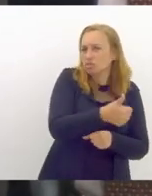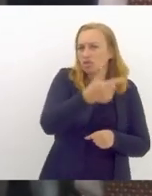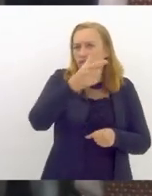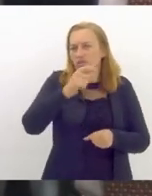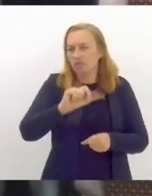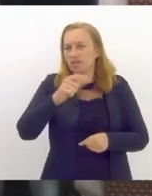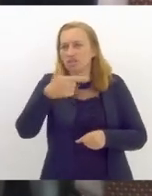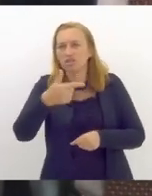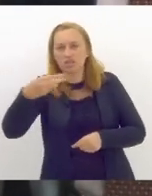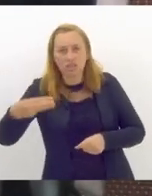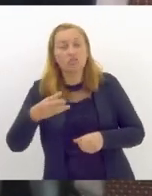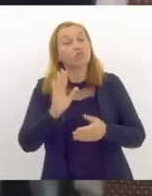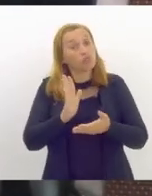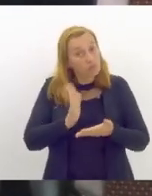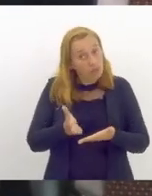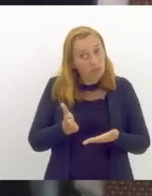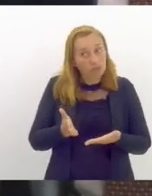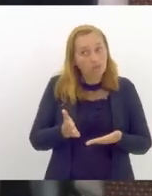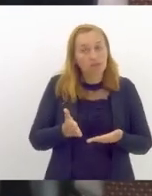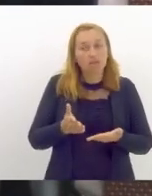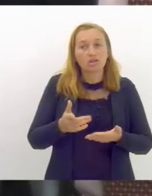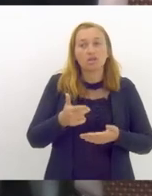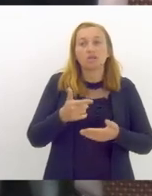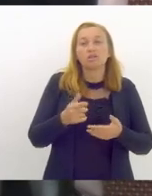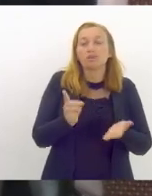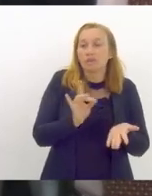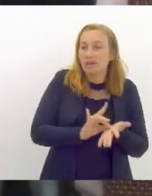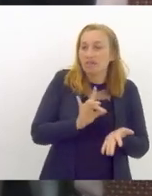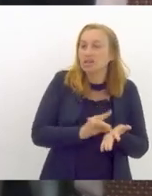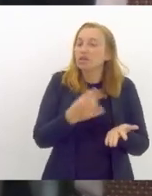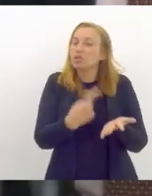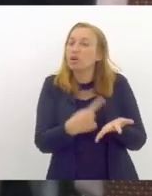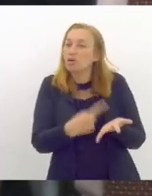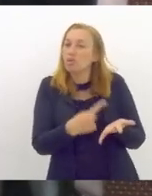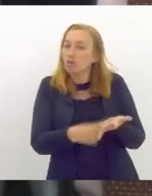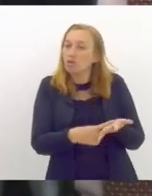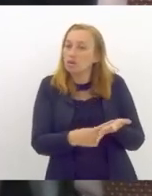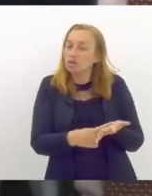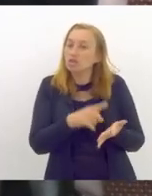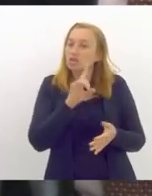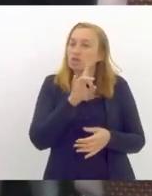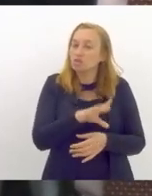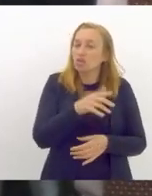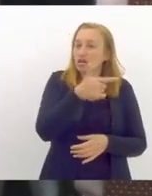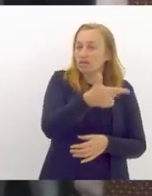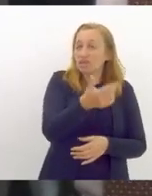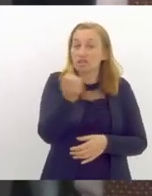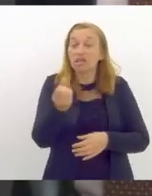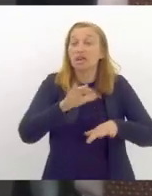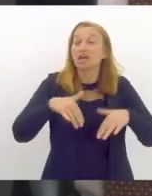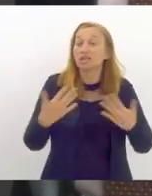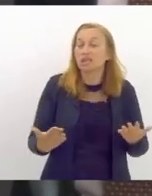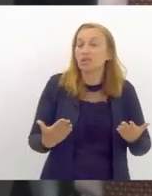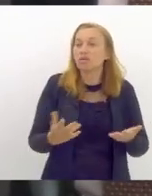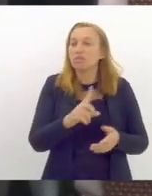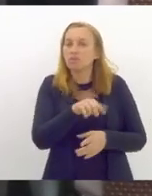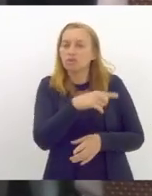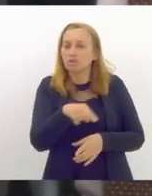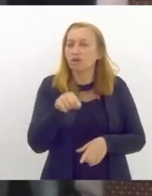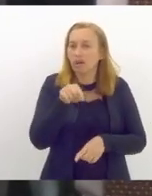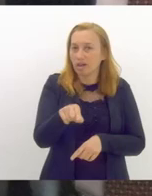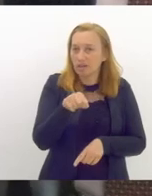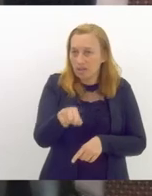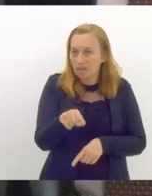vou chegar na suspensão para 23 quando na verdade no acordo existe a possibilidade somente em 26 e a suspensão aqui